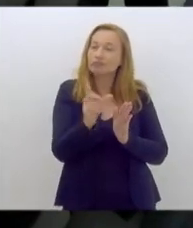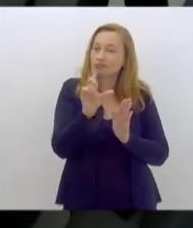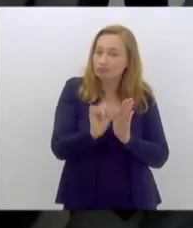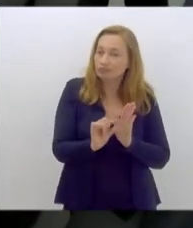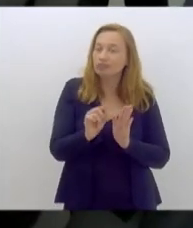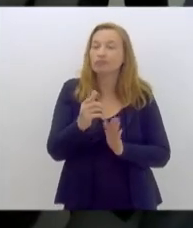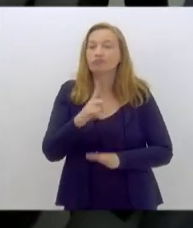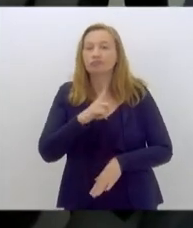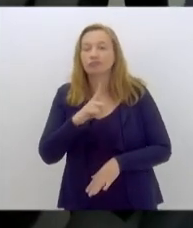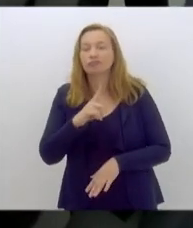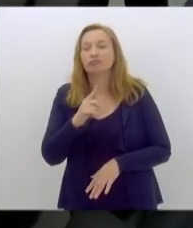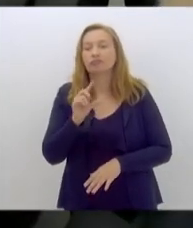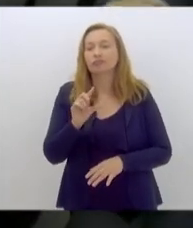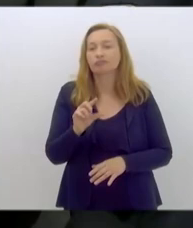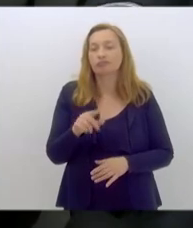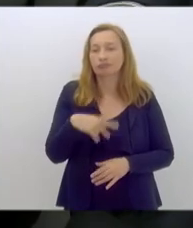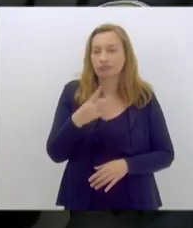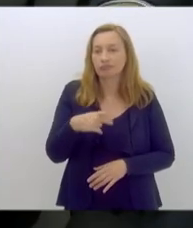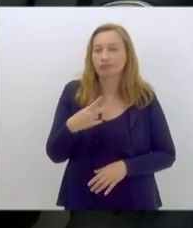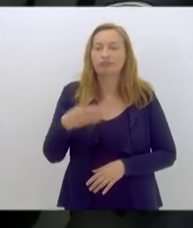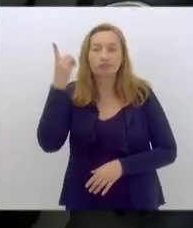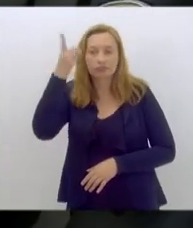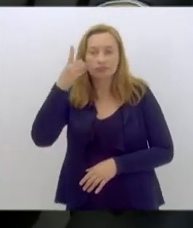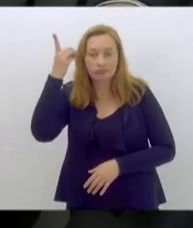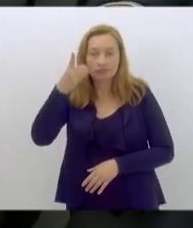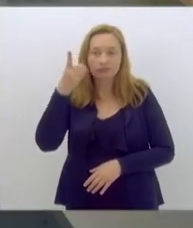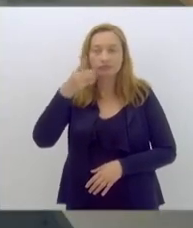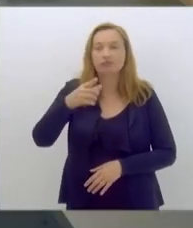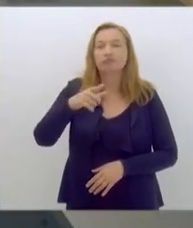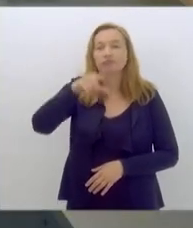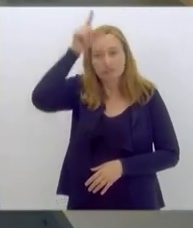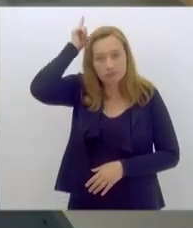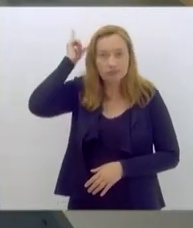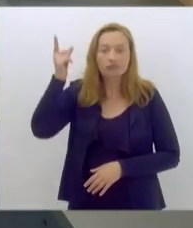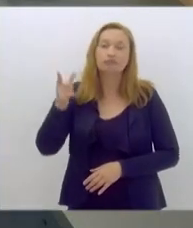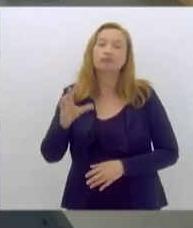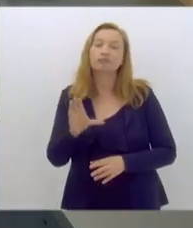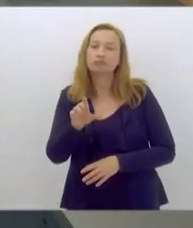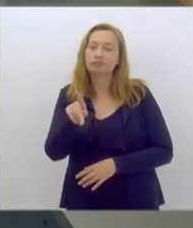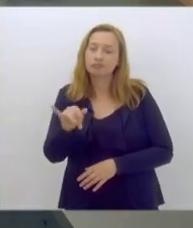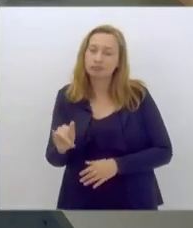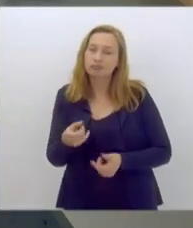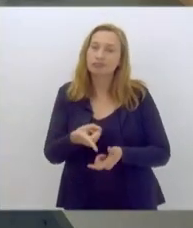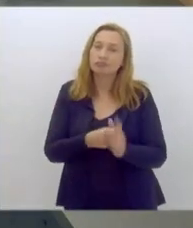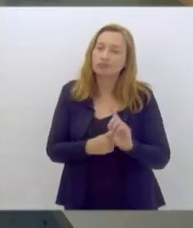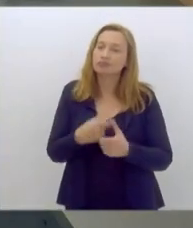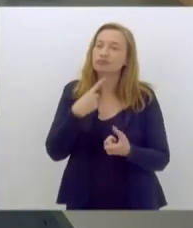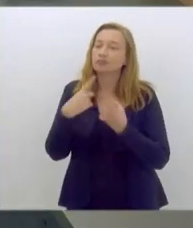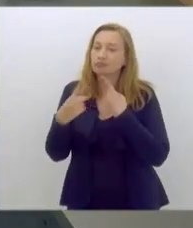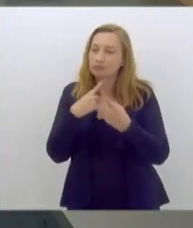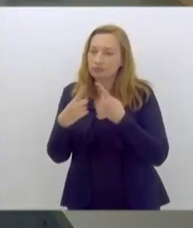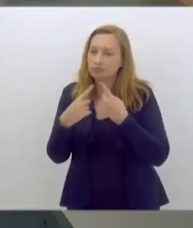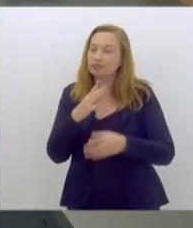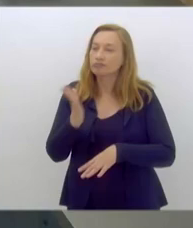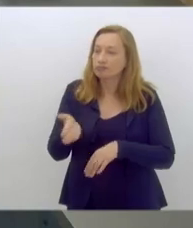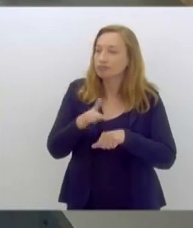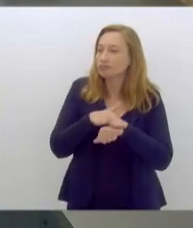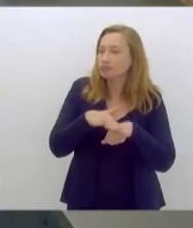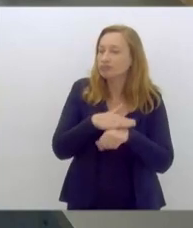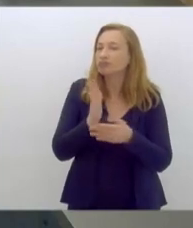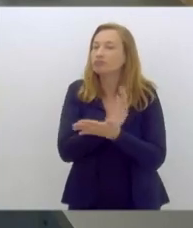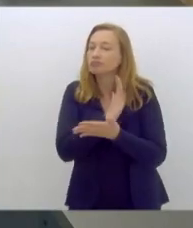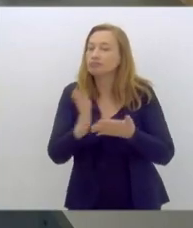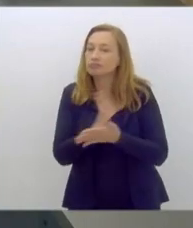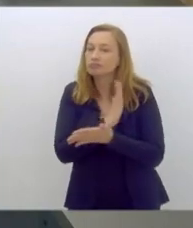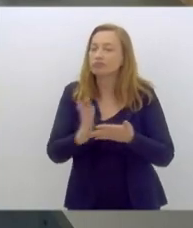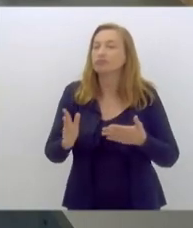parte que eu sei que o deputado Luis Paulo aqui tá conduzindo a CPI da dívida tem algumas discussões até já já conversamos algumas vezes